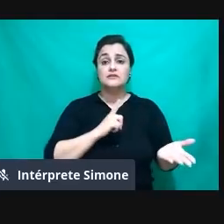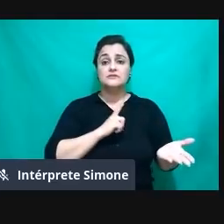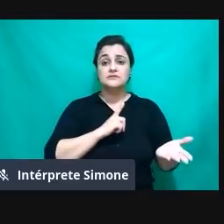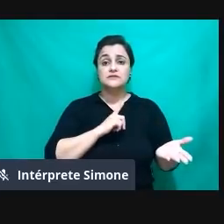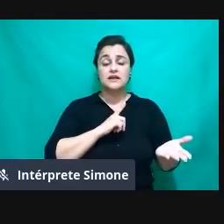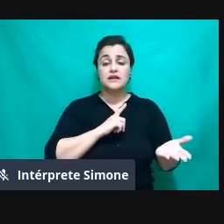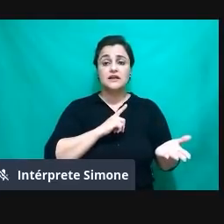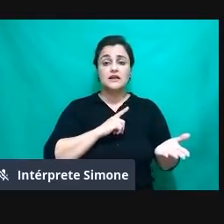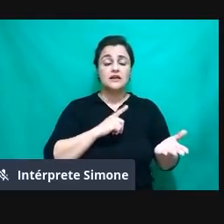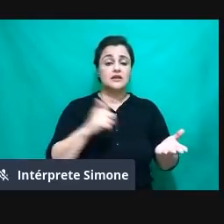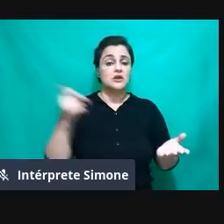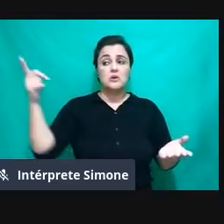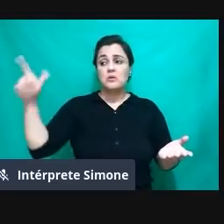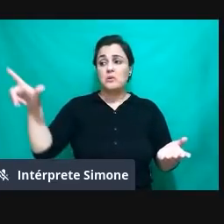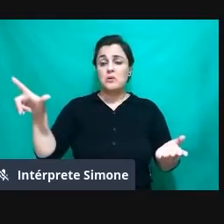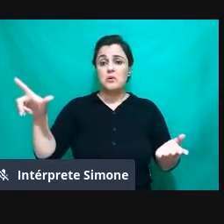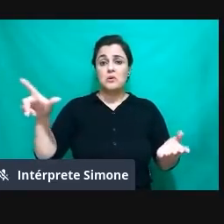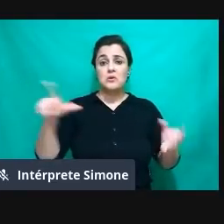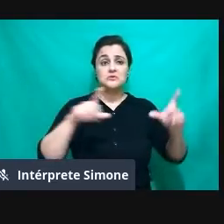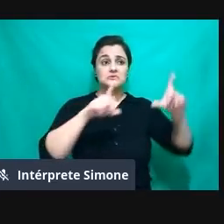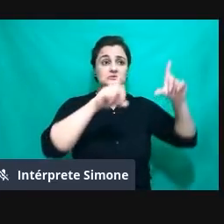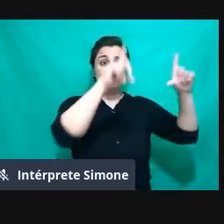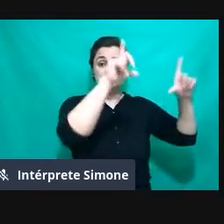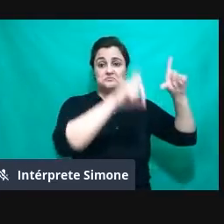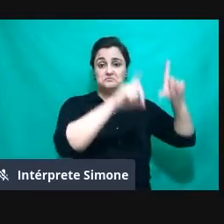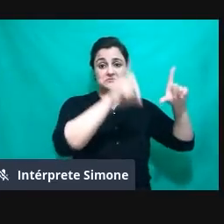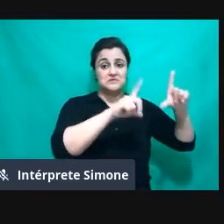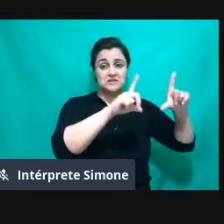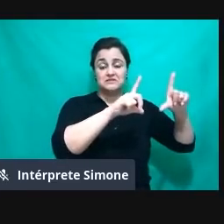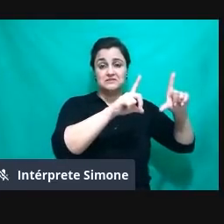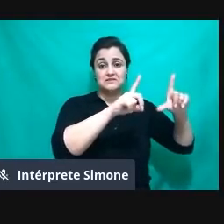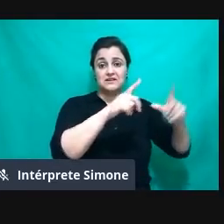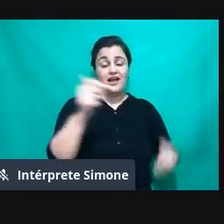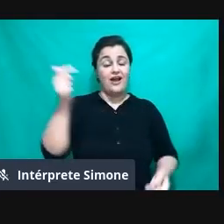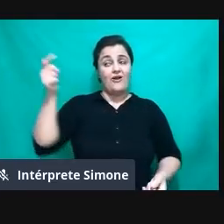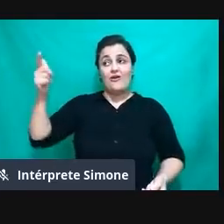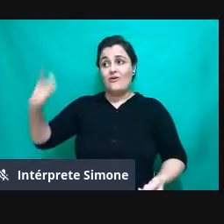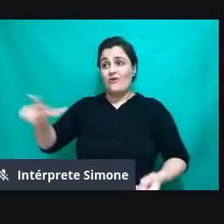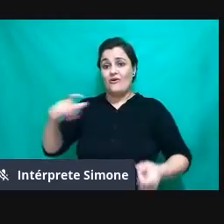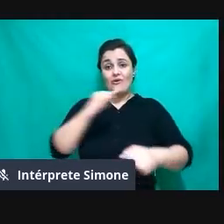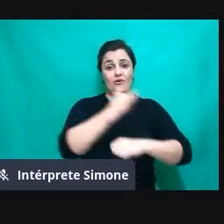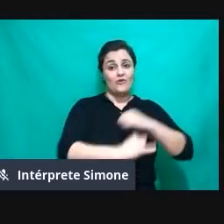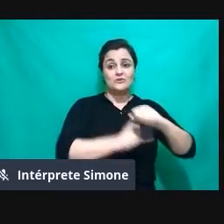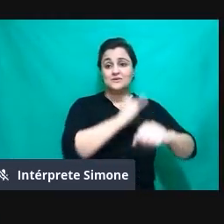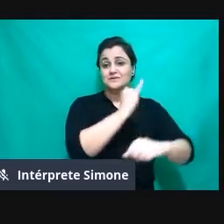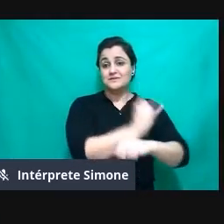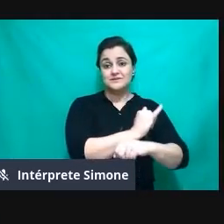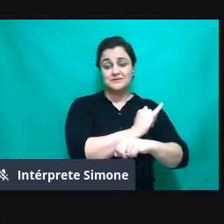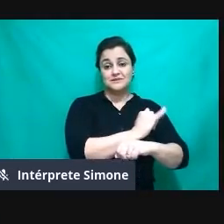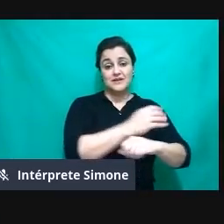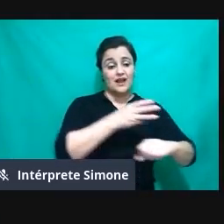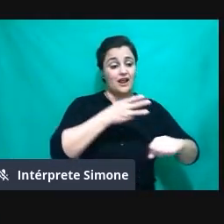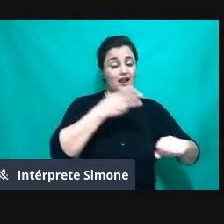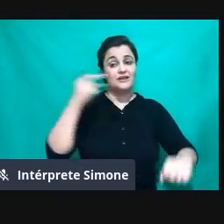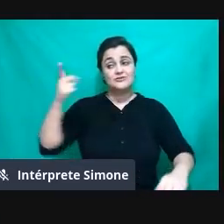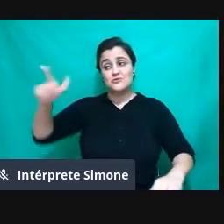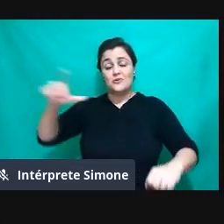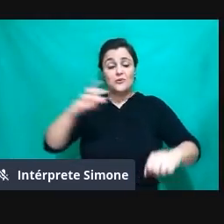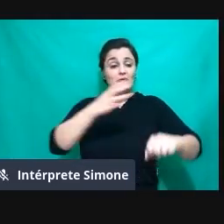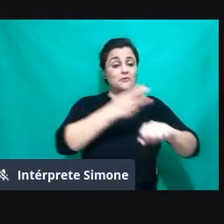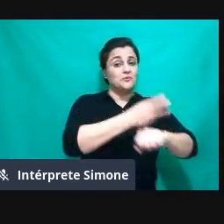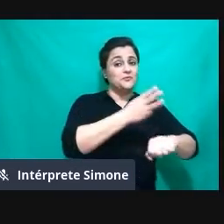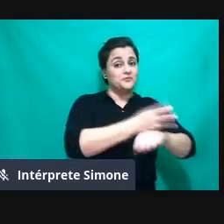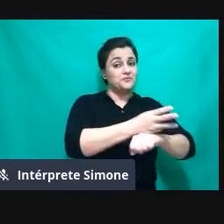pelas redes, né? Conforme o professor propiciou para ele. Então, eu tenho que pensar um planejamento que eu pegaria